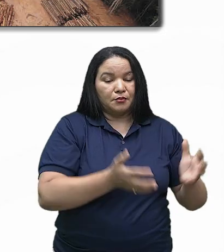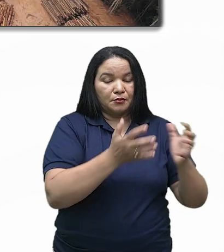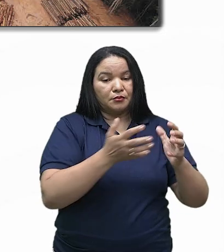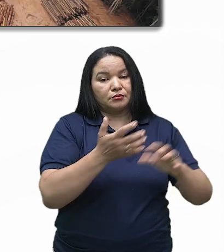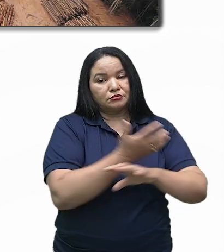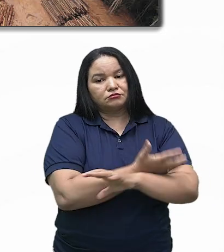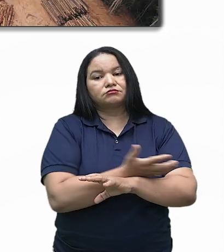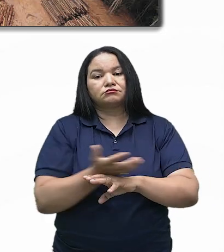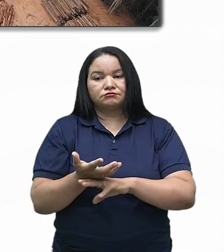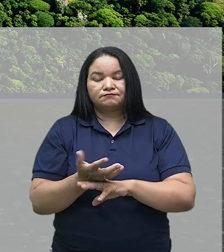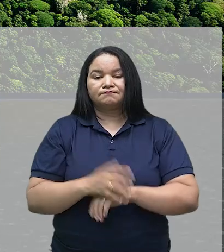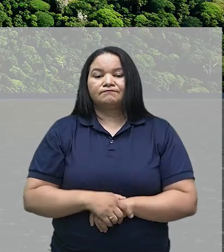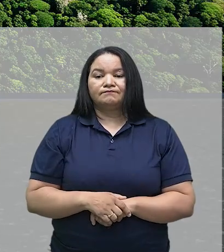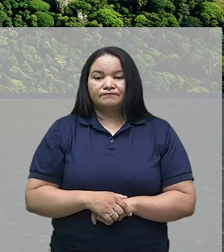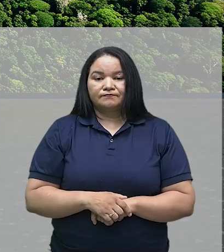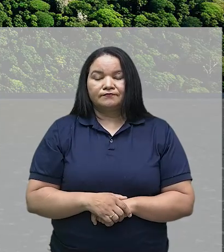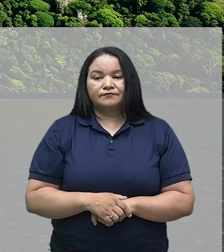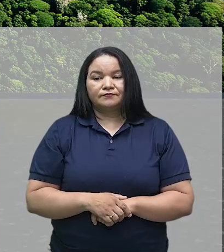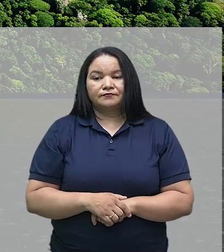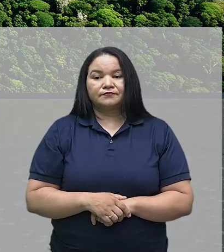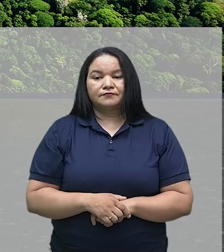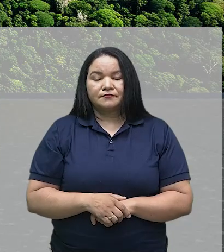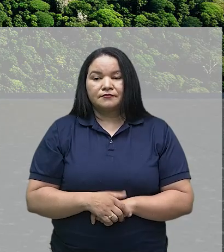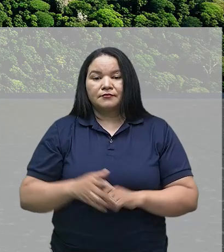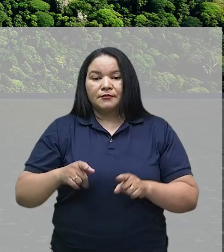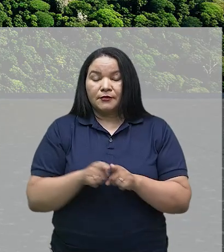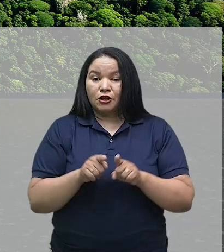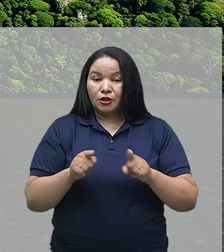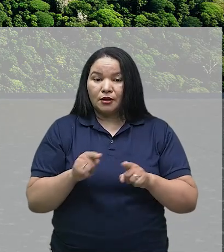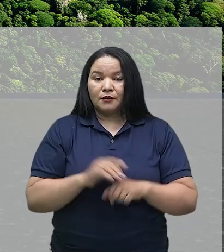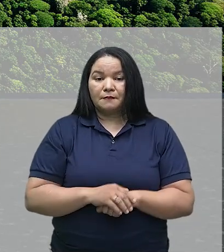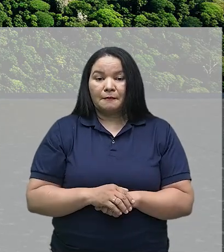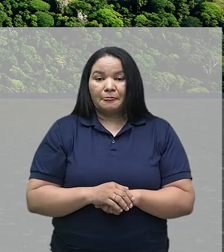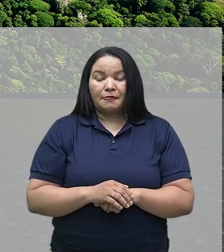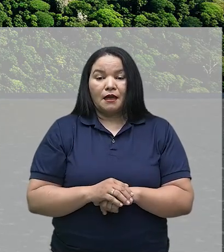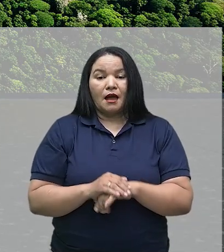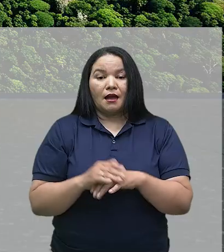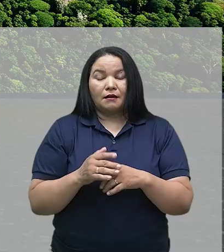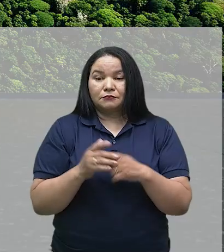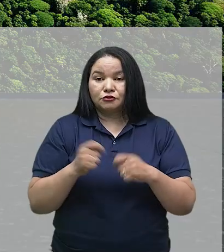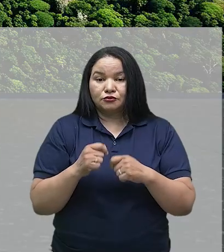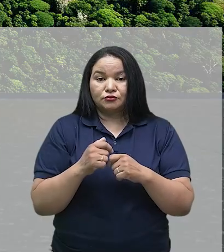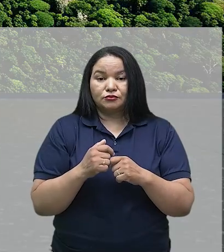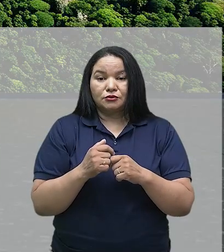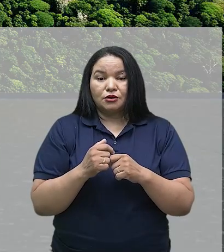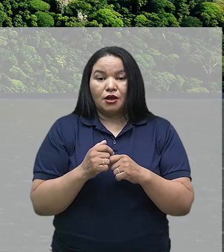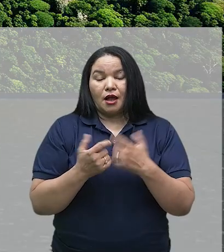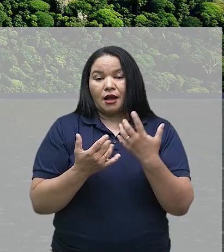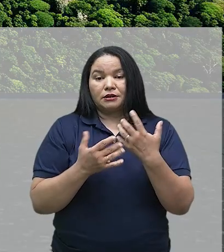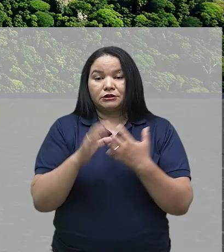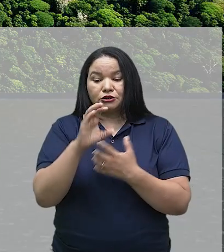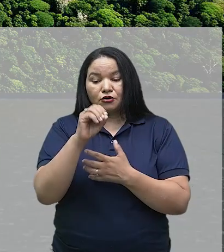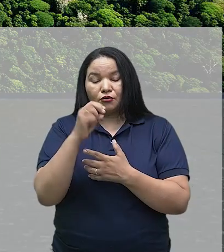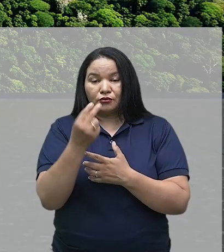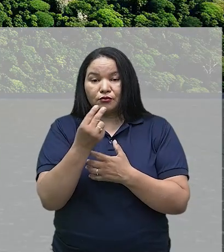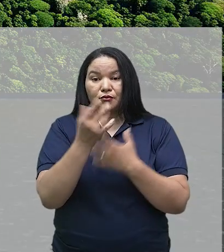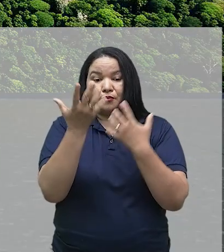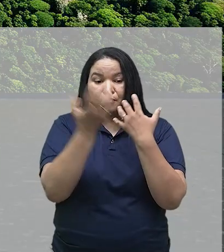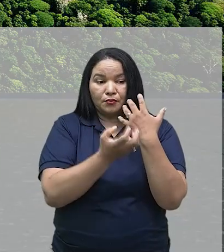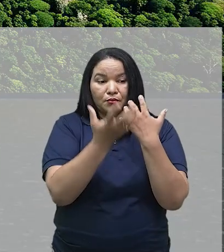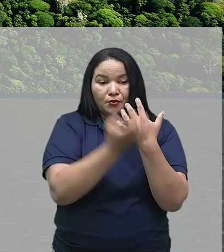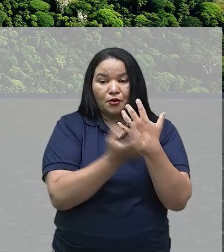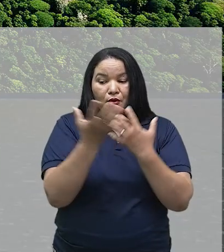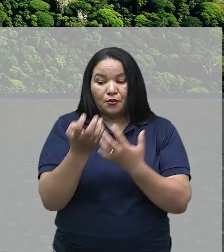outra de médio porte. Ou seja, o seu poder de receber, assimilar esse CO2 vai